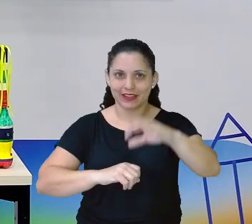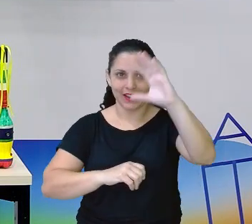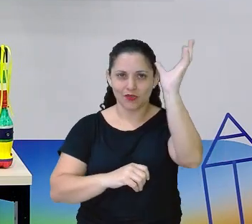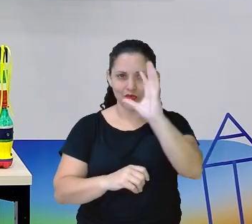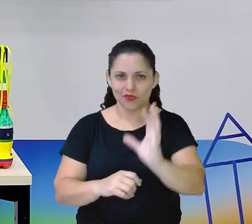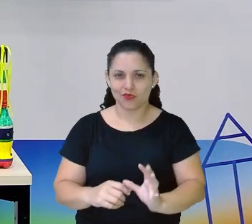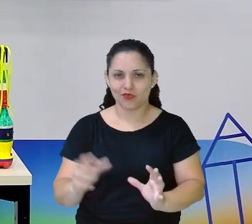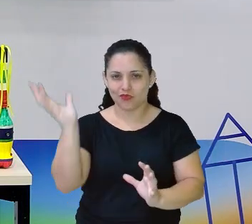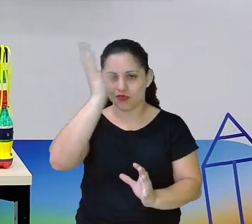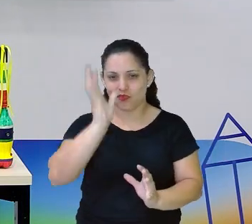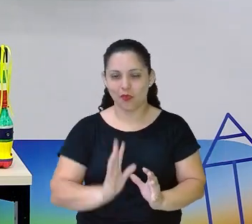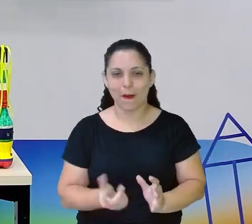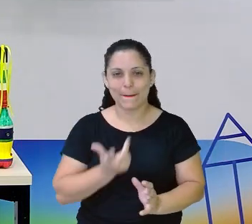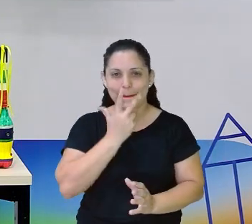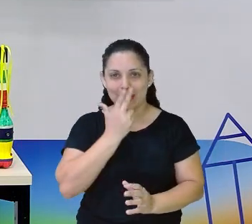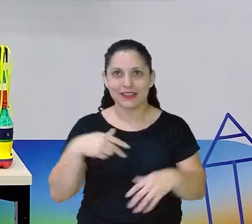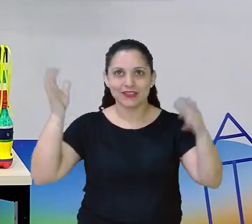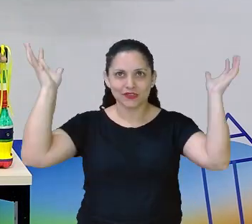da água, né, da chuva.